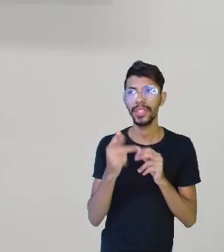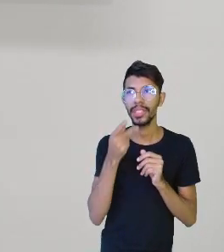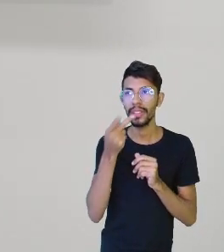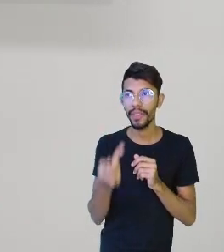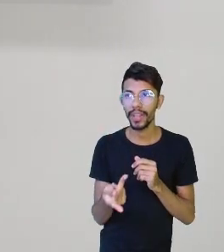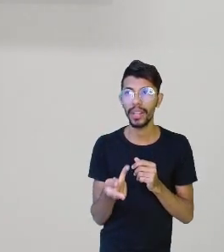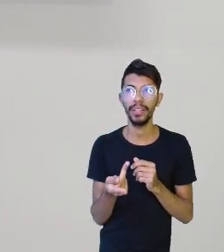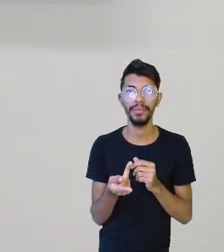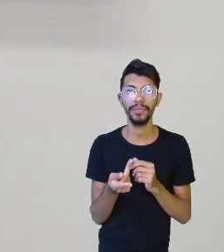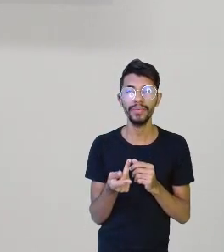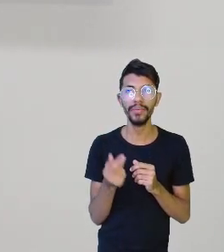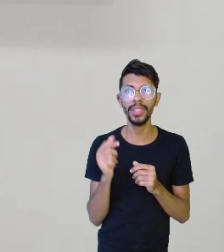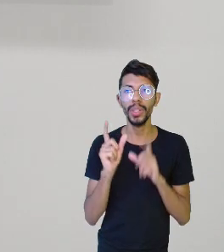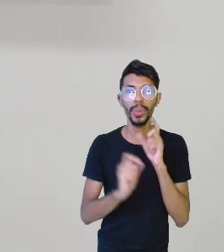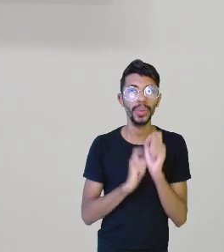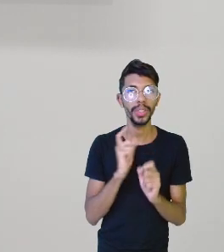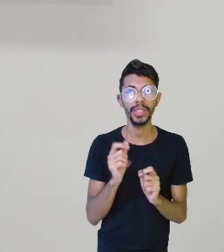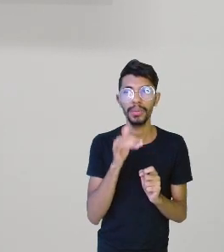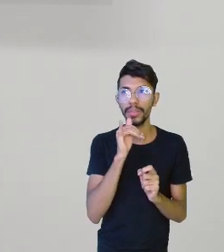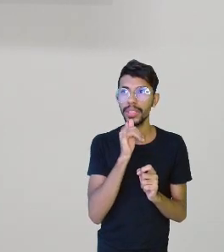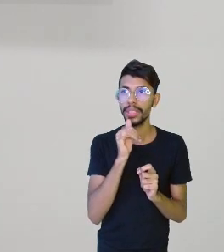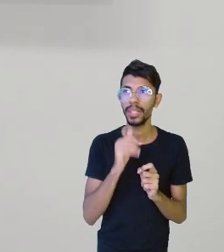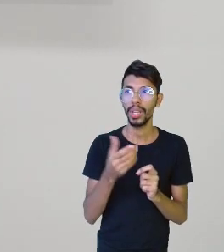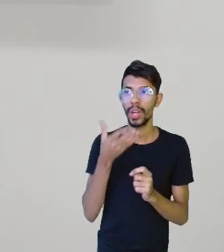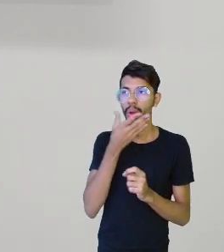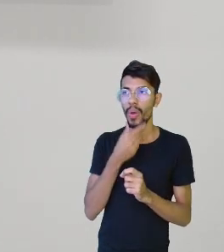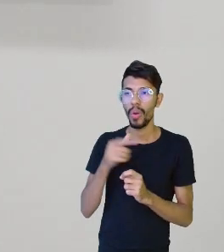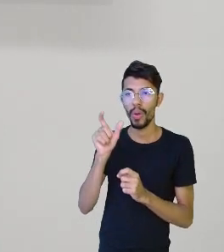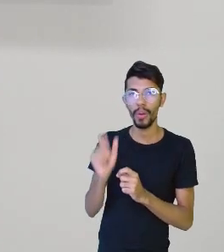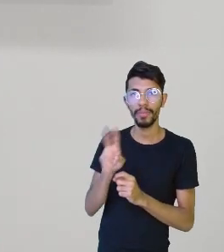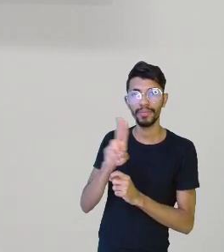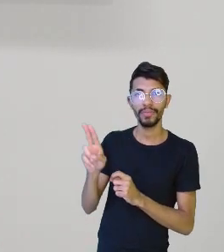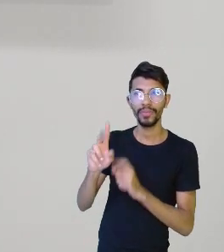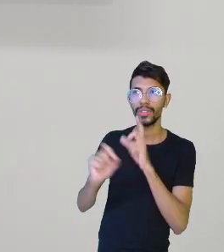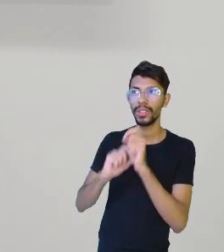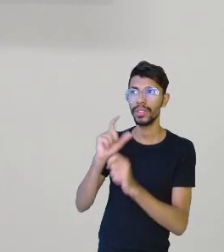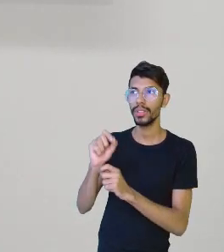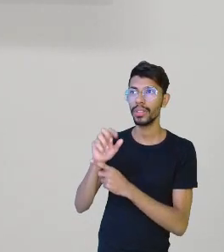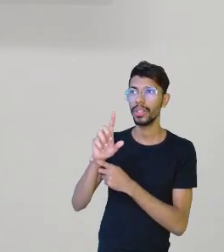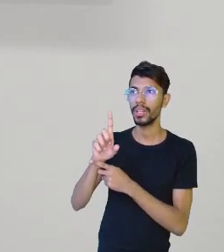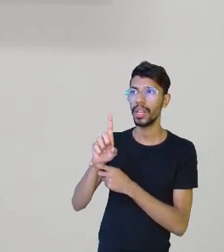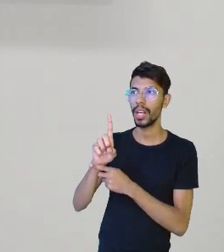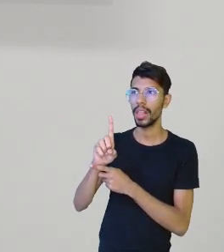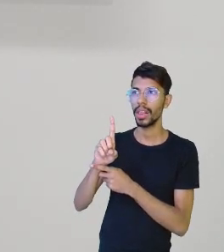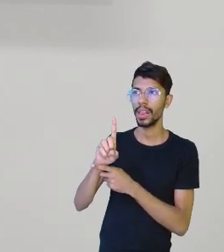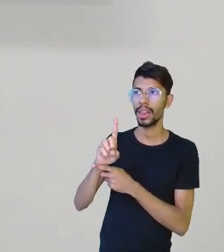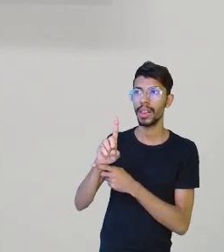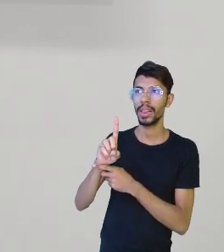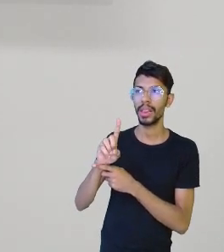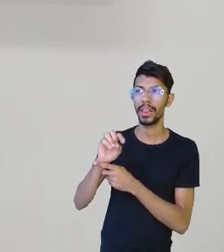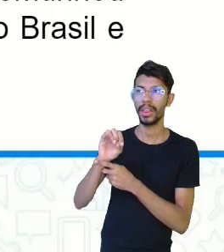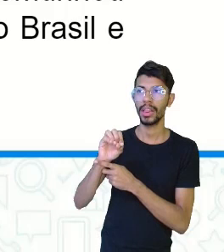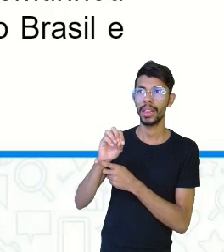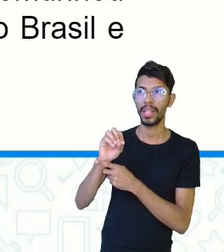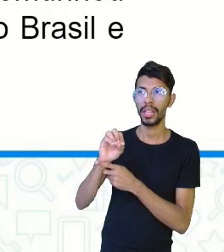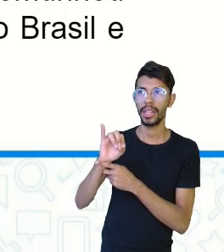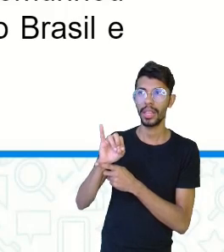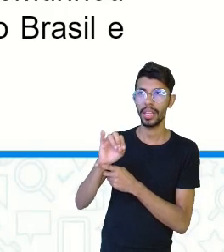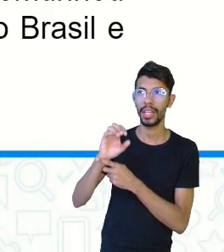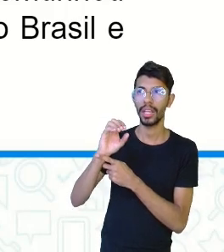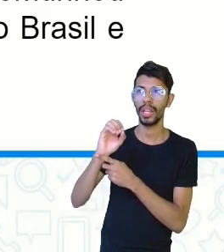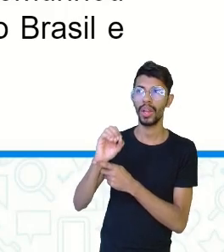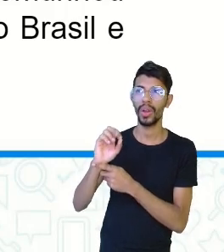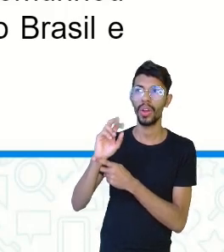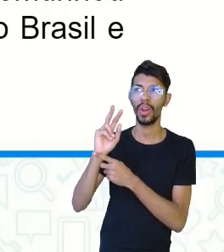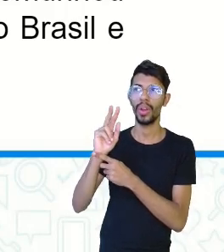falar de um homem chamado Johan de Bruyne, ou de Bruyne, eu acho que é assim que falava, que ele era